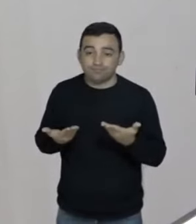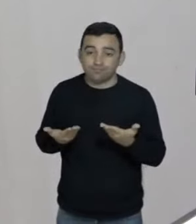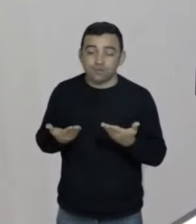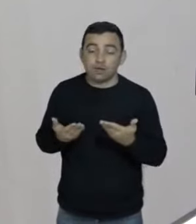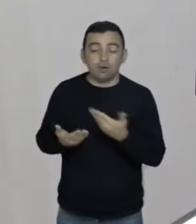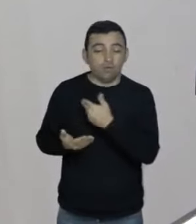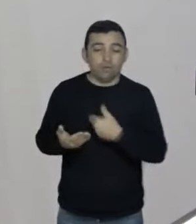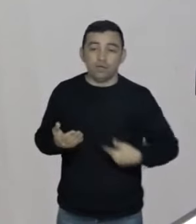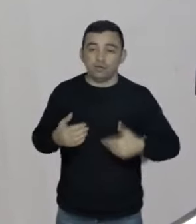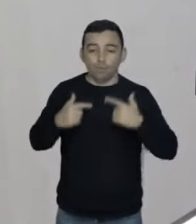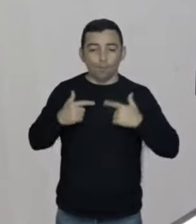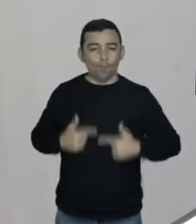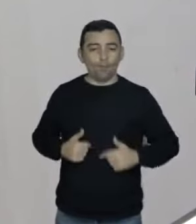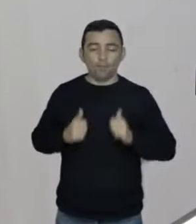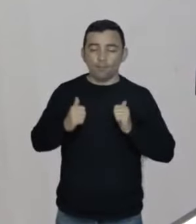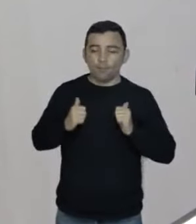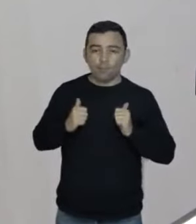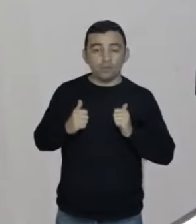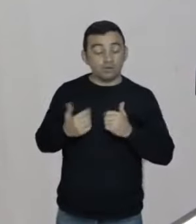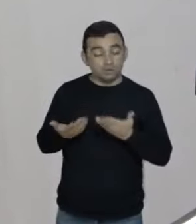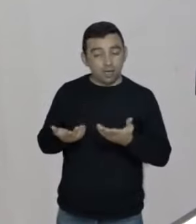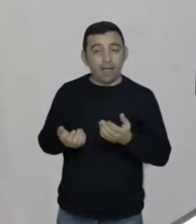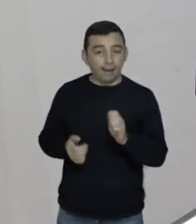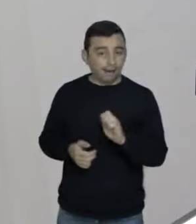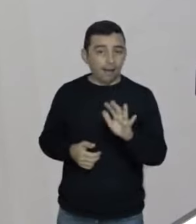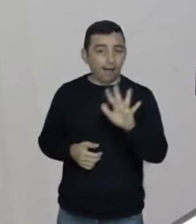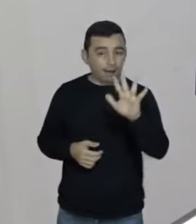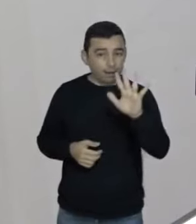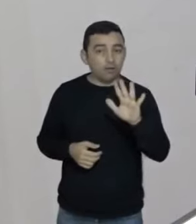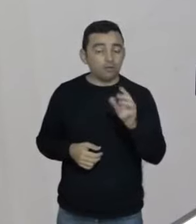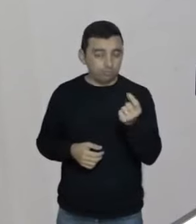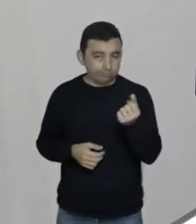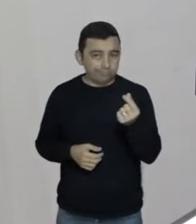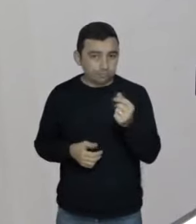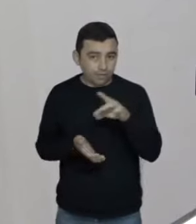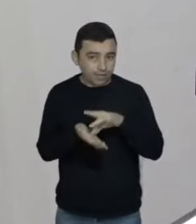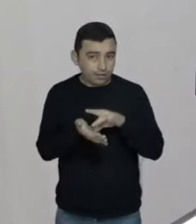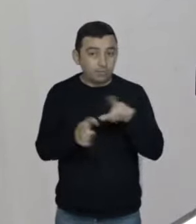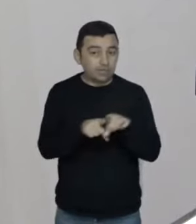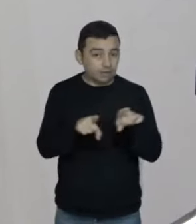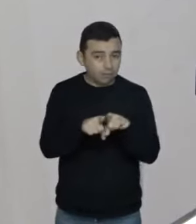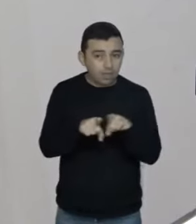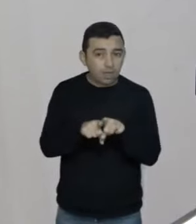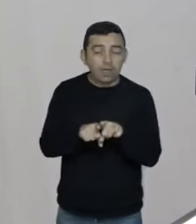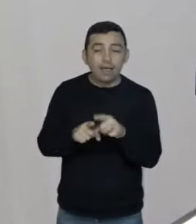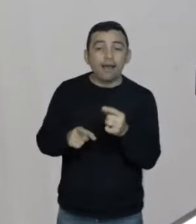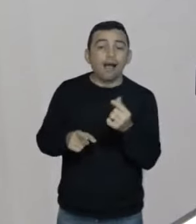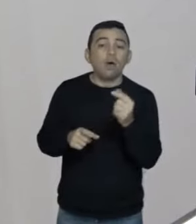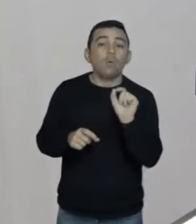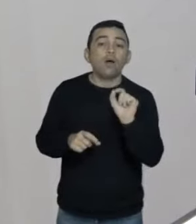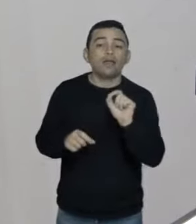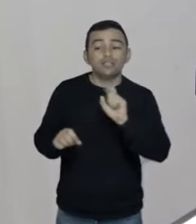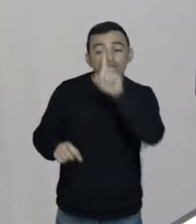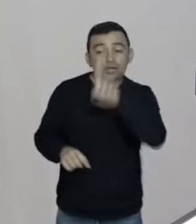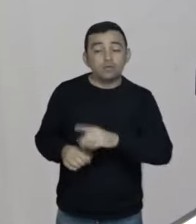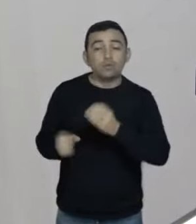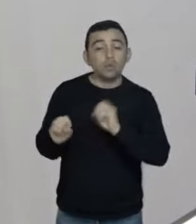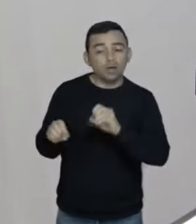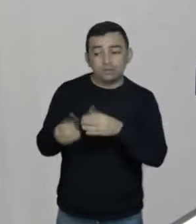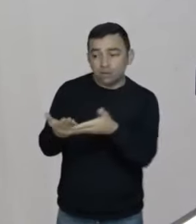daquela comunidade está custando caro não só para o orçamento público que é uma realidade mas também na garantia do direito à educação dessas crianças